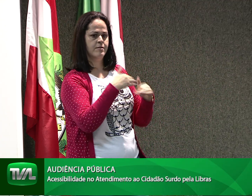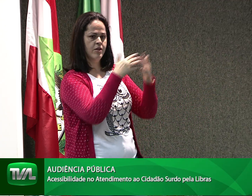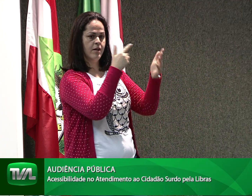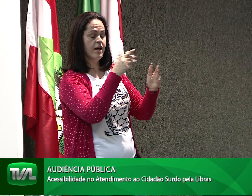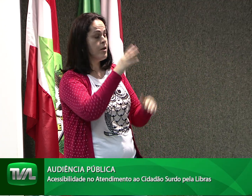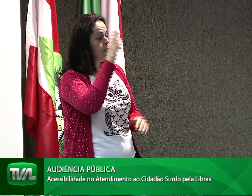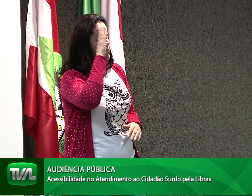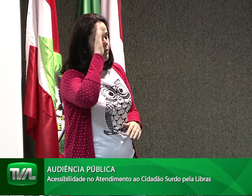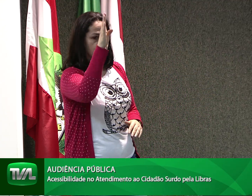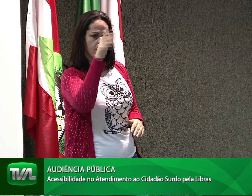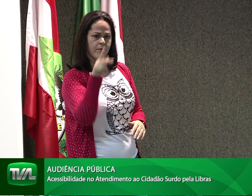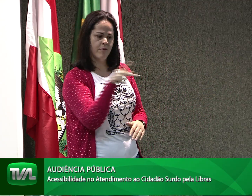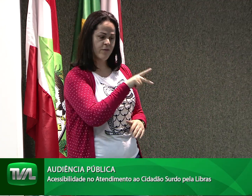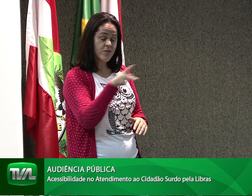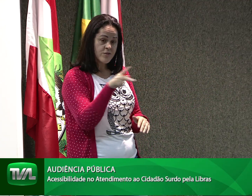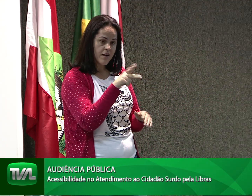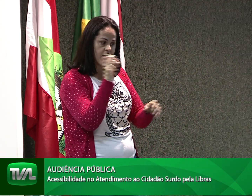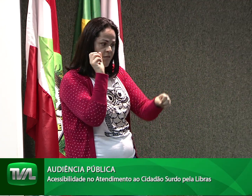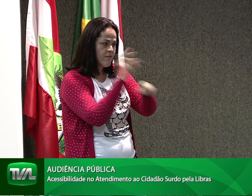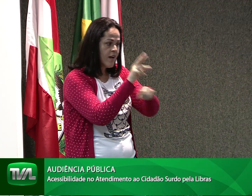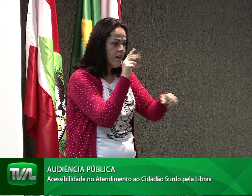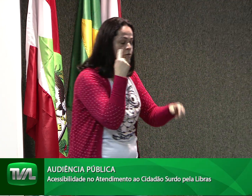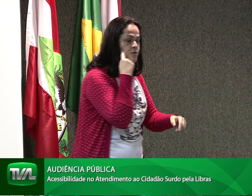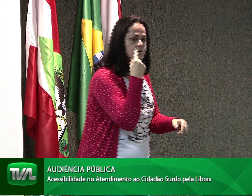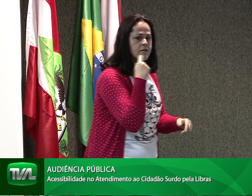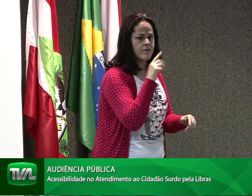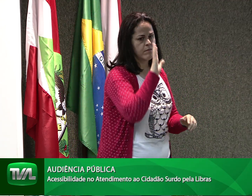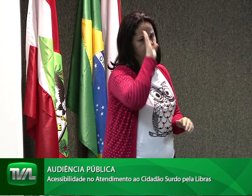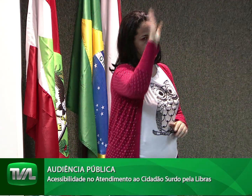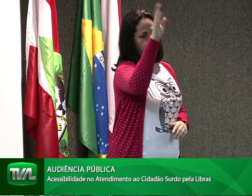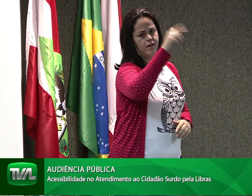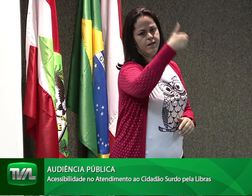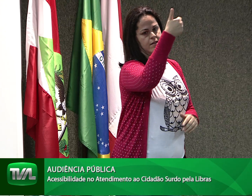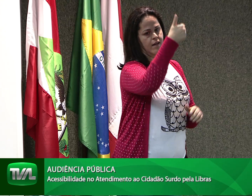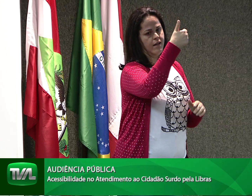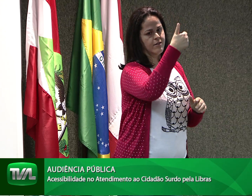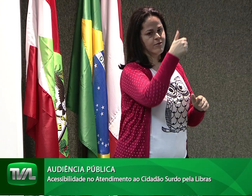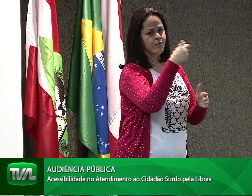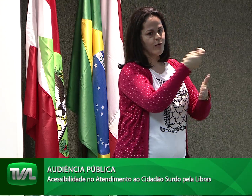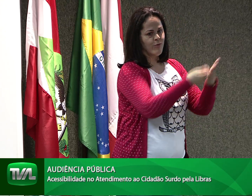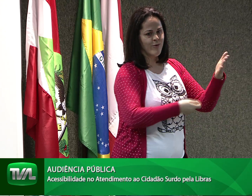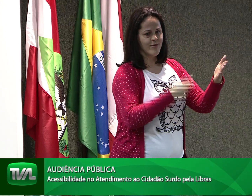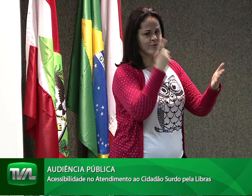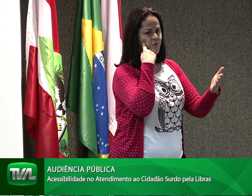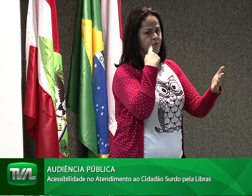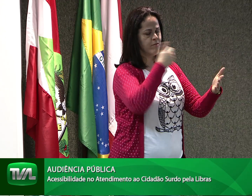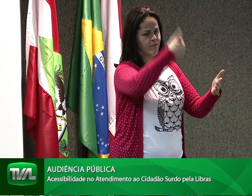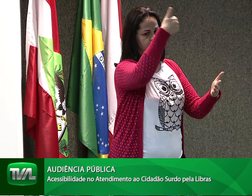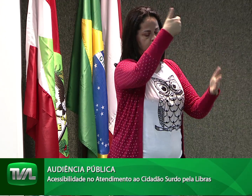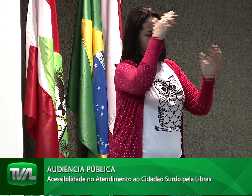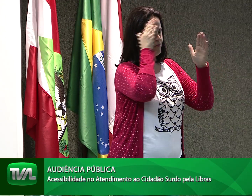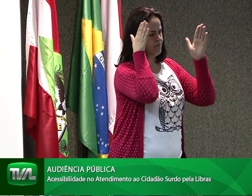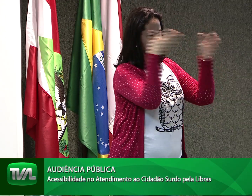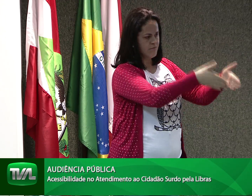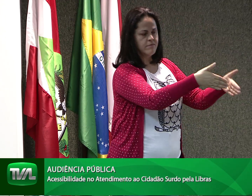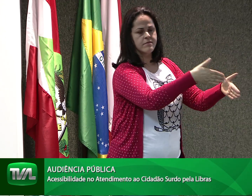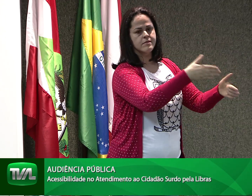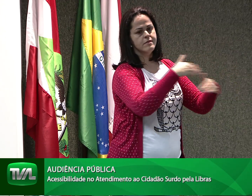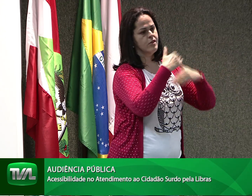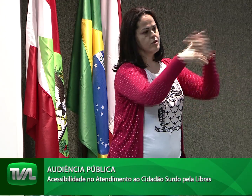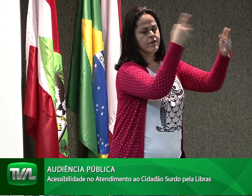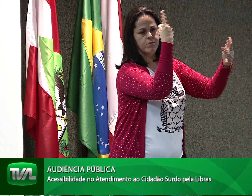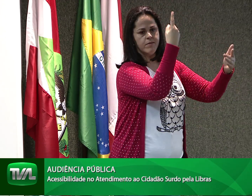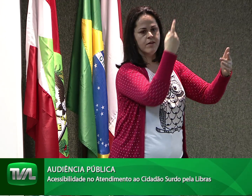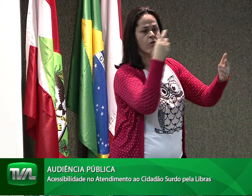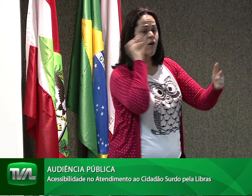muito mais rápido, muito mais eficiente. Então, essa questão do surdo com o professor é algo prioritário, que o concurso tenha esse